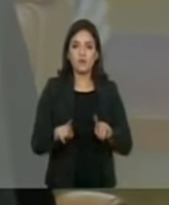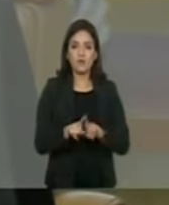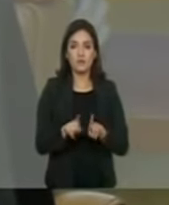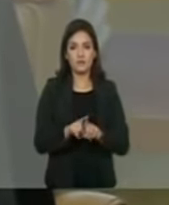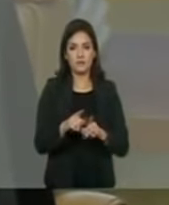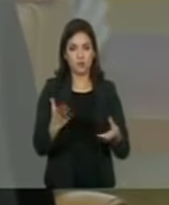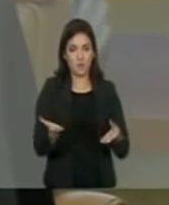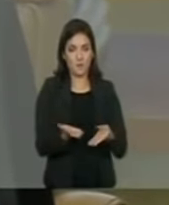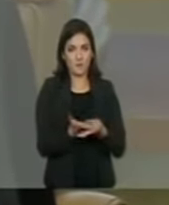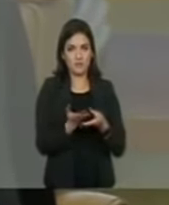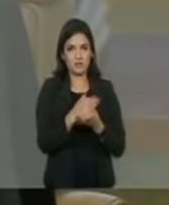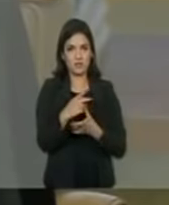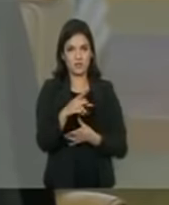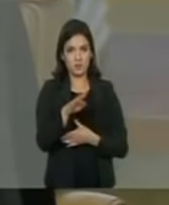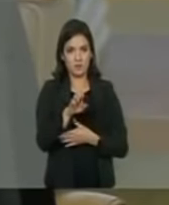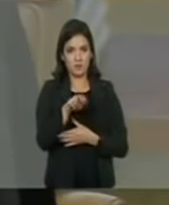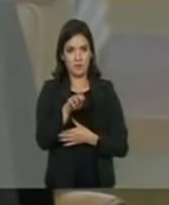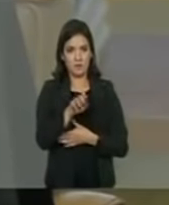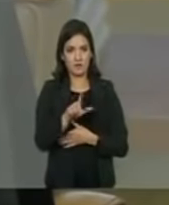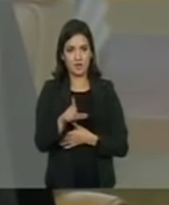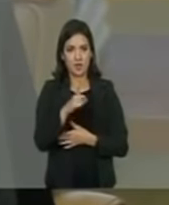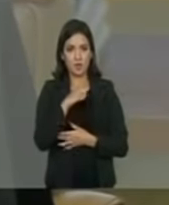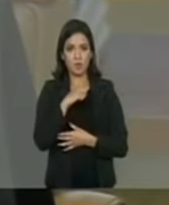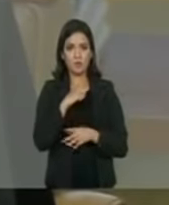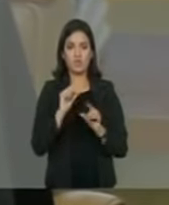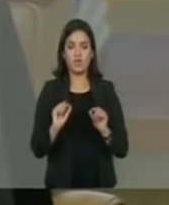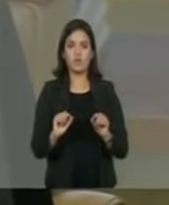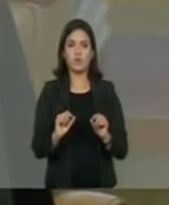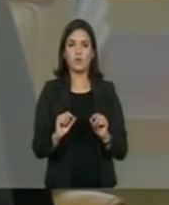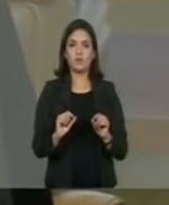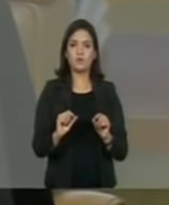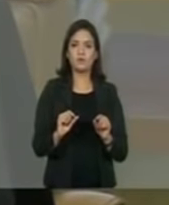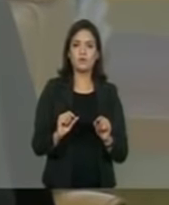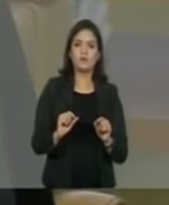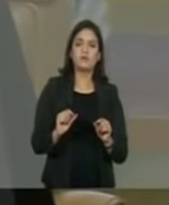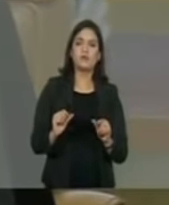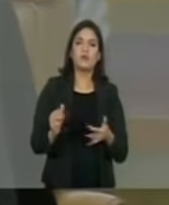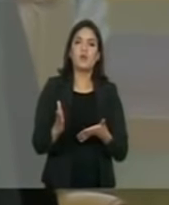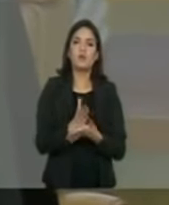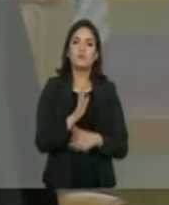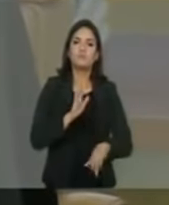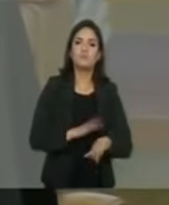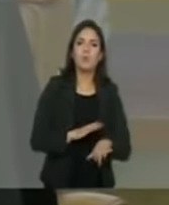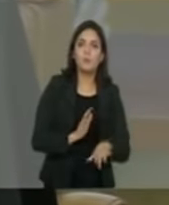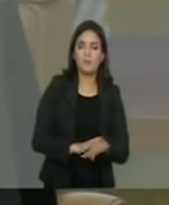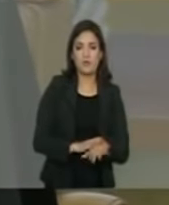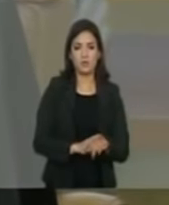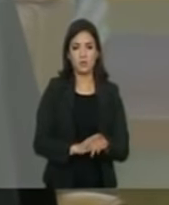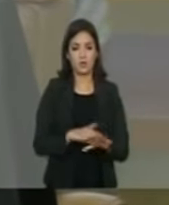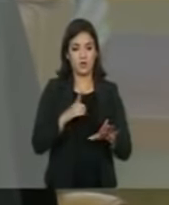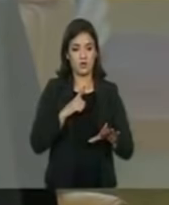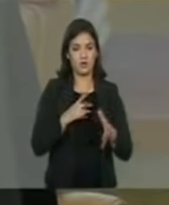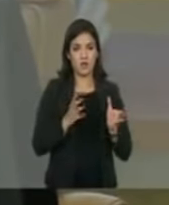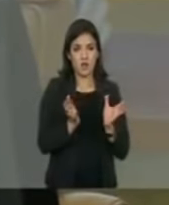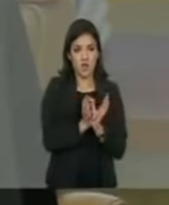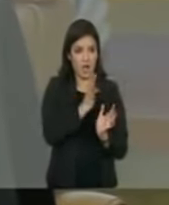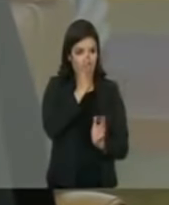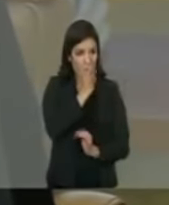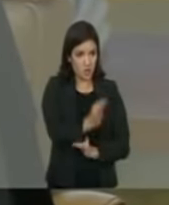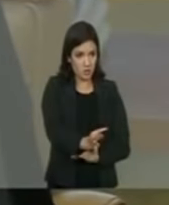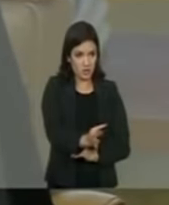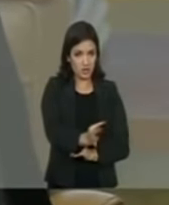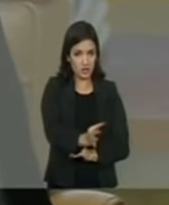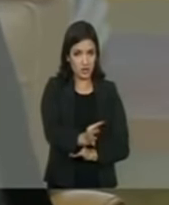penal situação de evidente conflituosidade entre o poder acusatório no estado de um lado